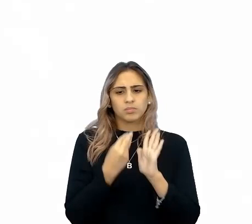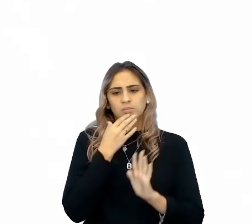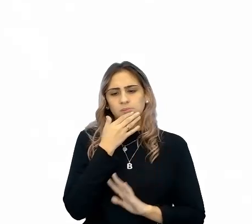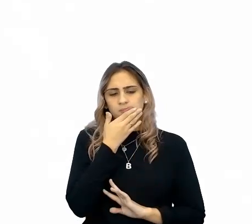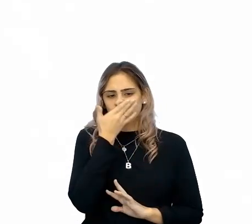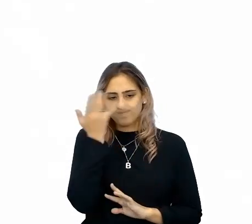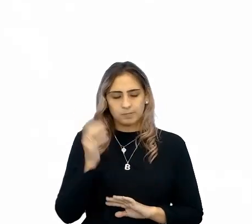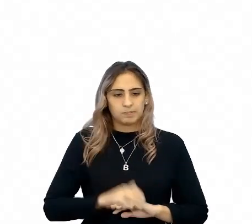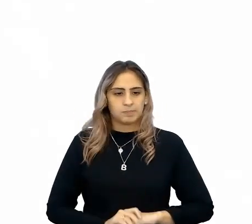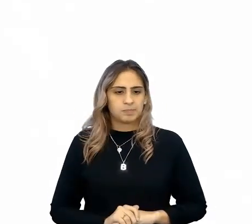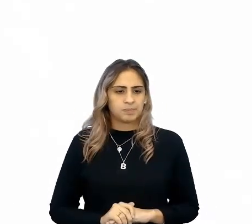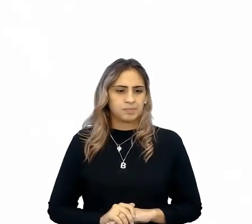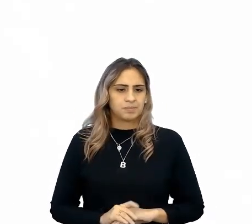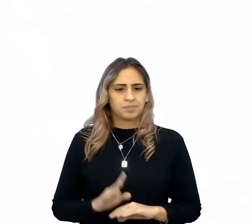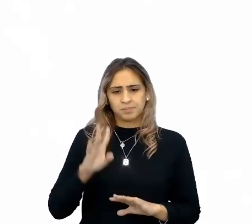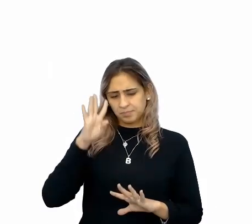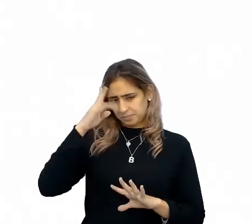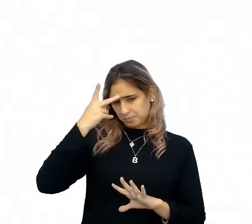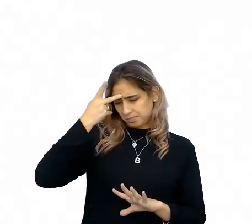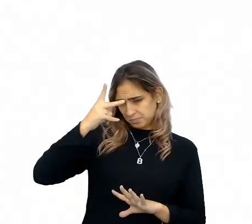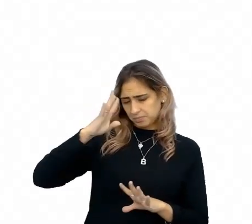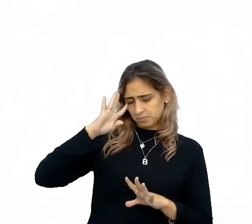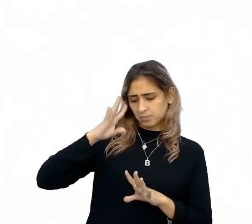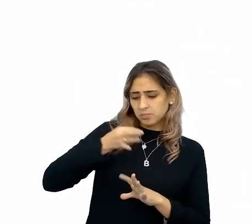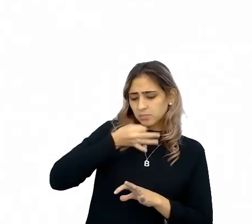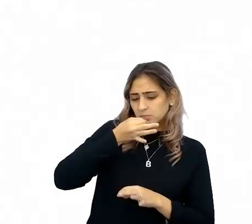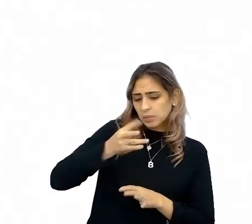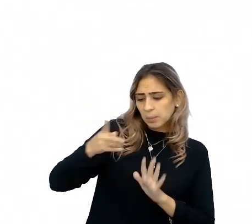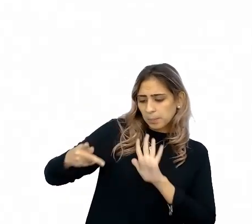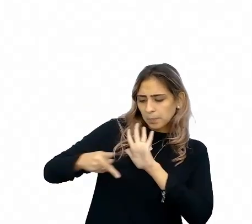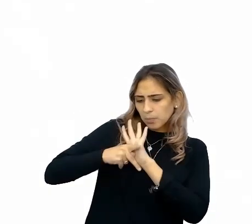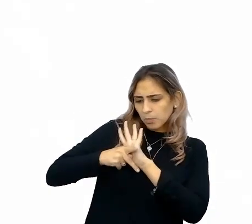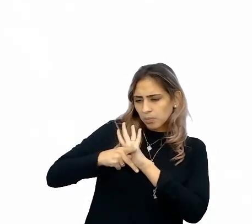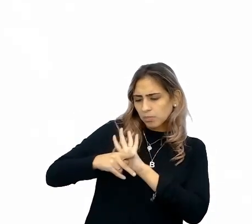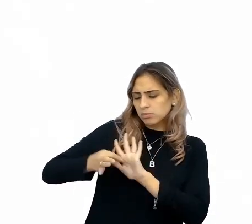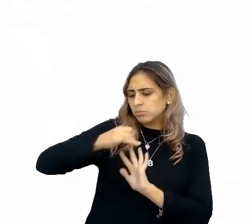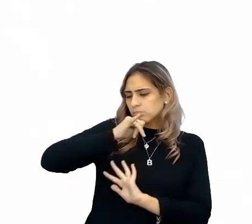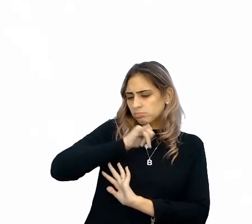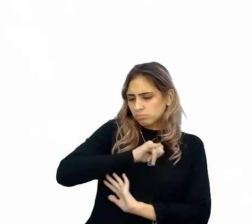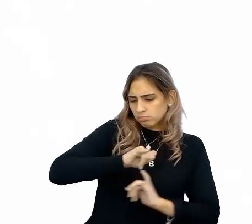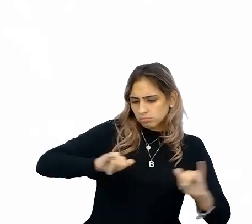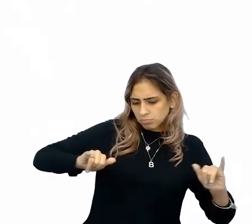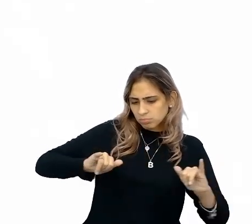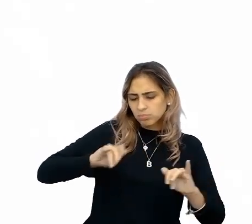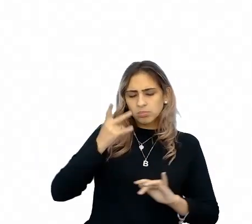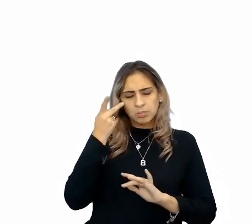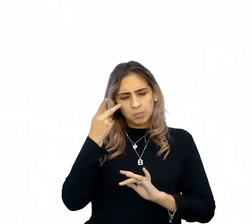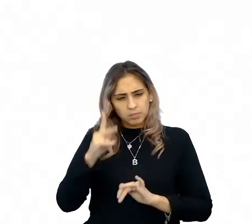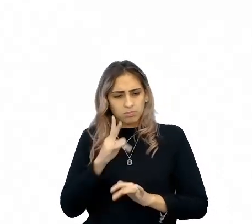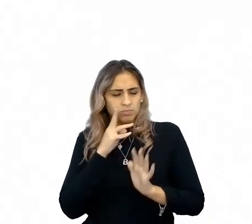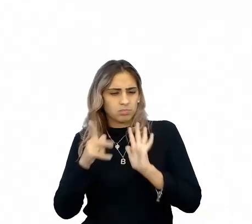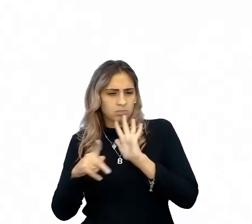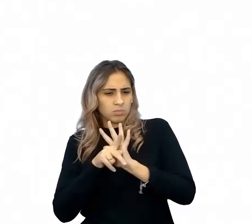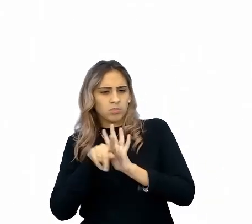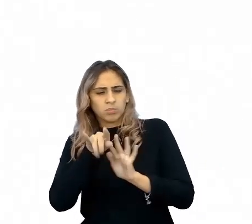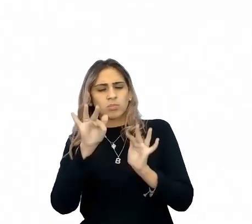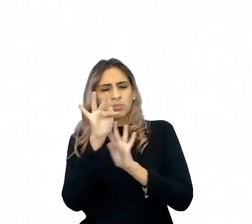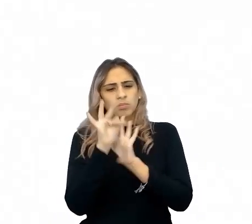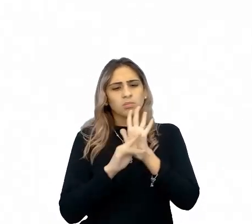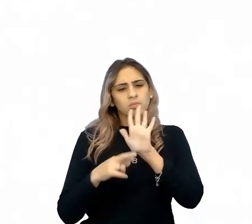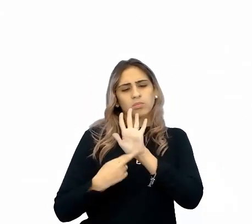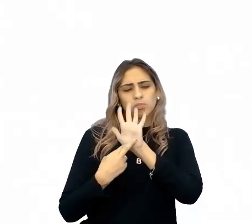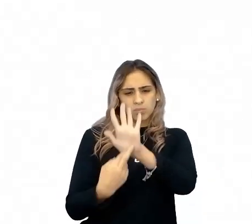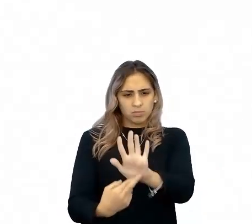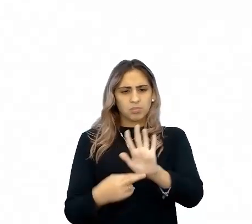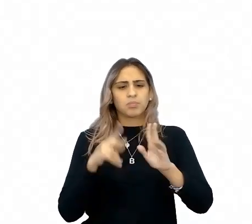posts. Para comentar a própria notícia ou reportagem selecionada e para comentar o texto apresentado